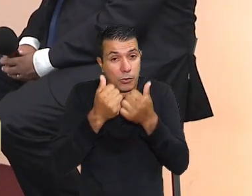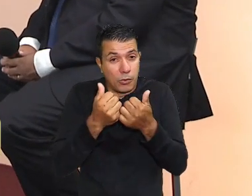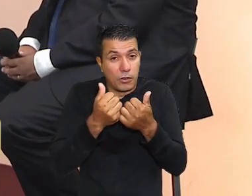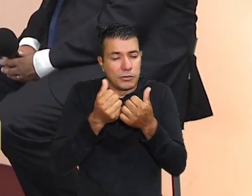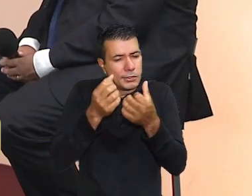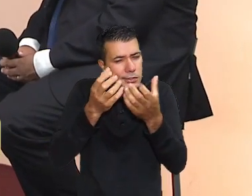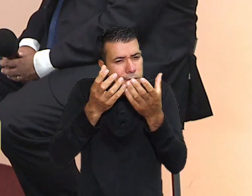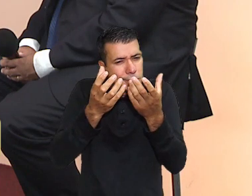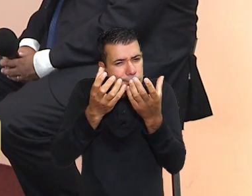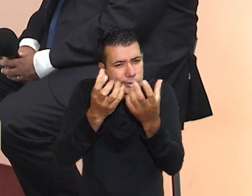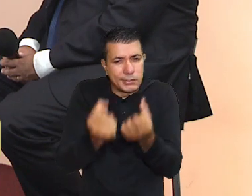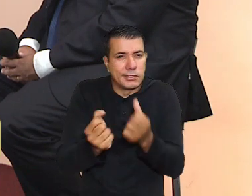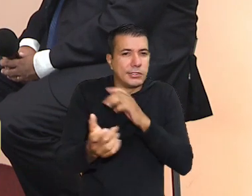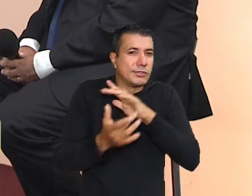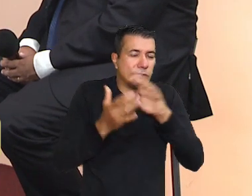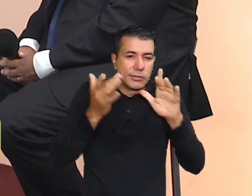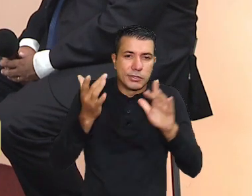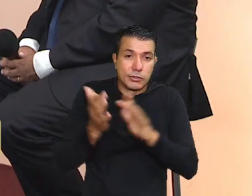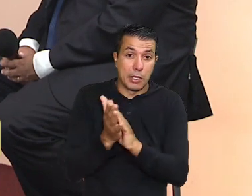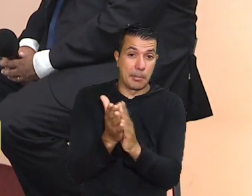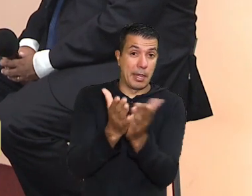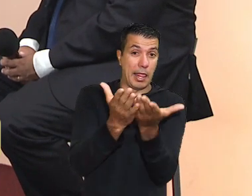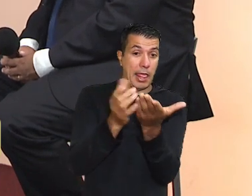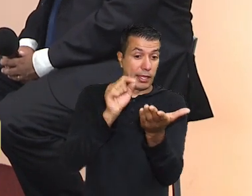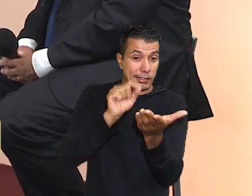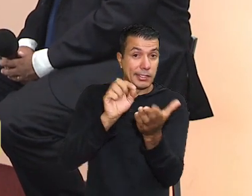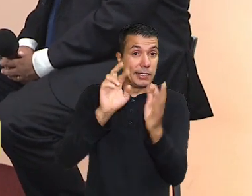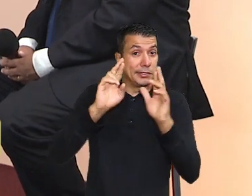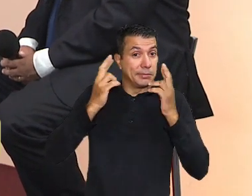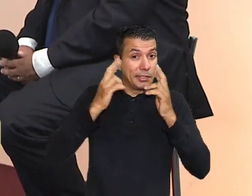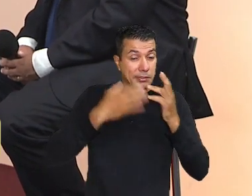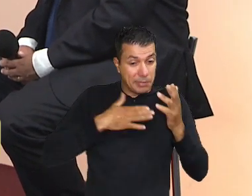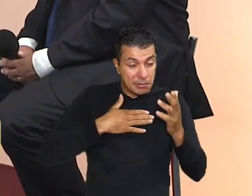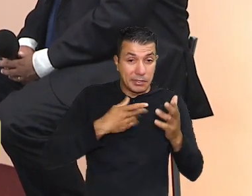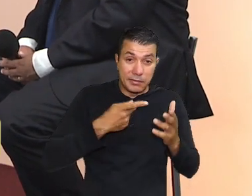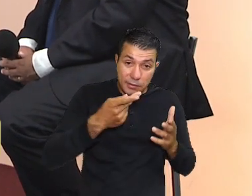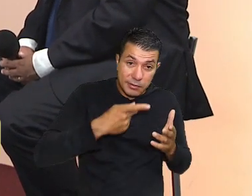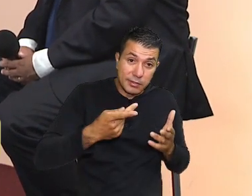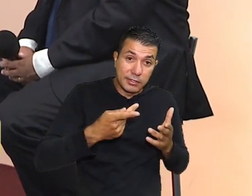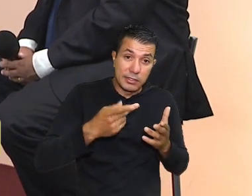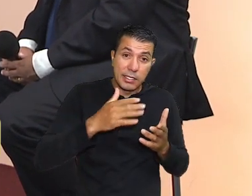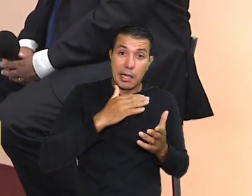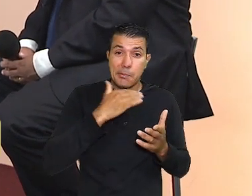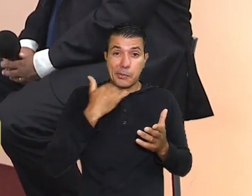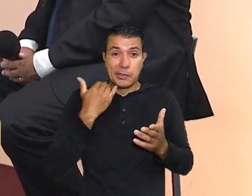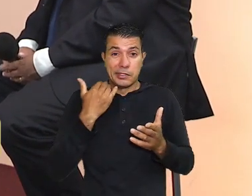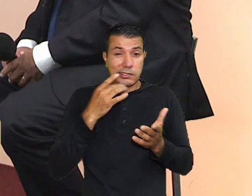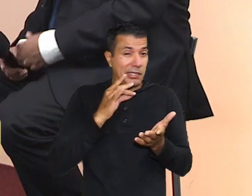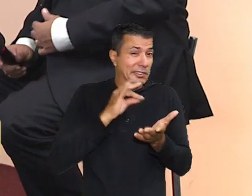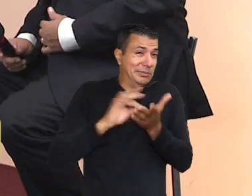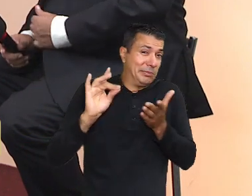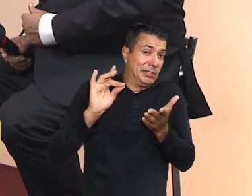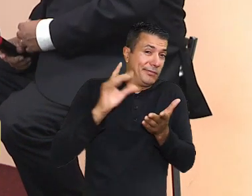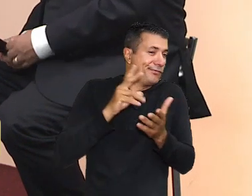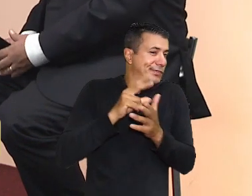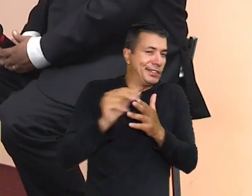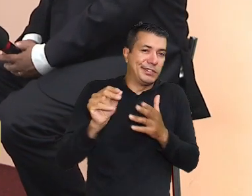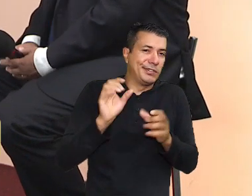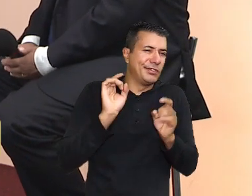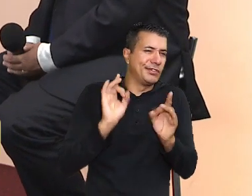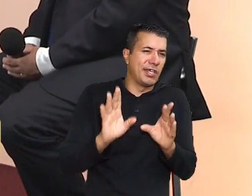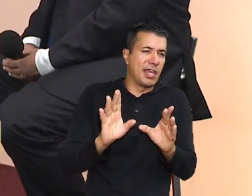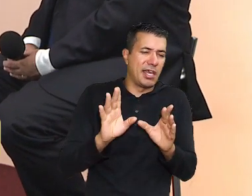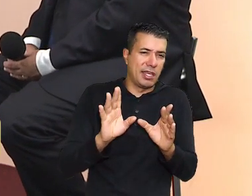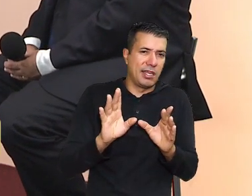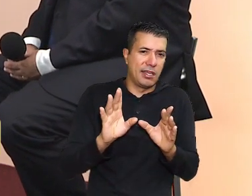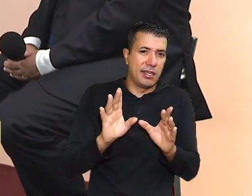se decidiu. Que bom que a Bíblia tem esperança para mim e para você. A morte é o inimigo vencido. A Bíblia diz: entregue